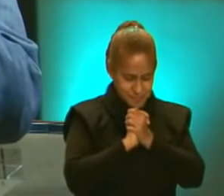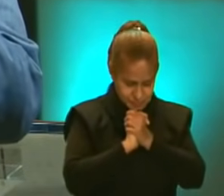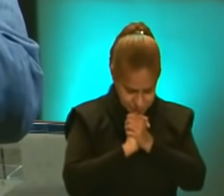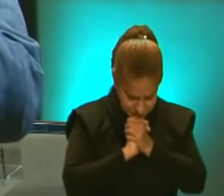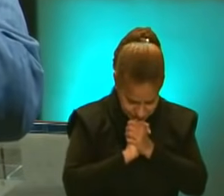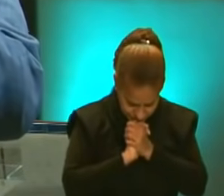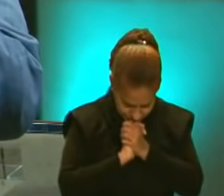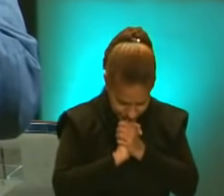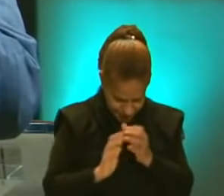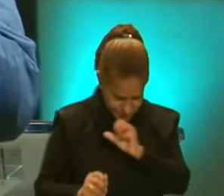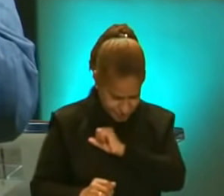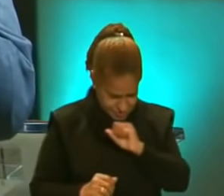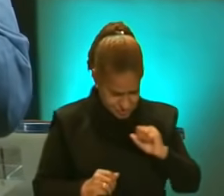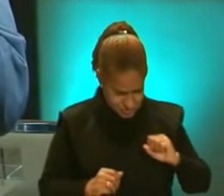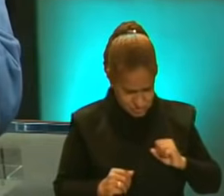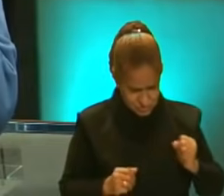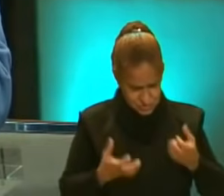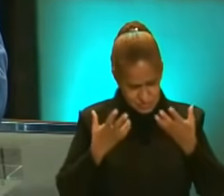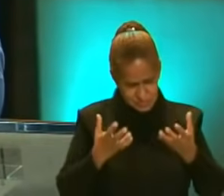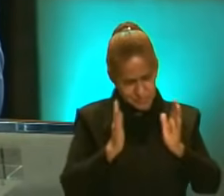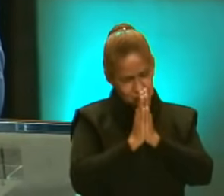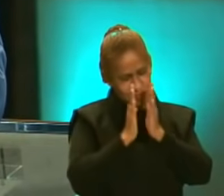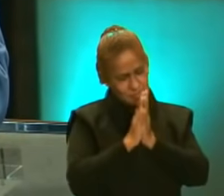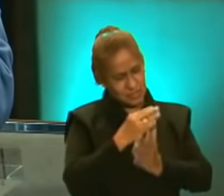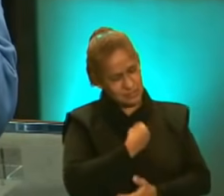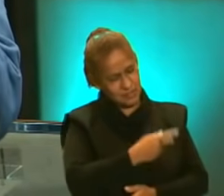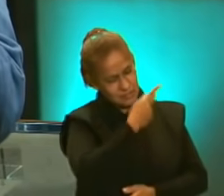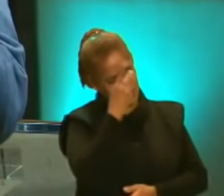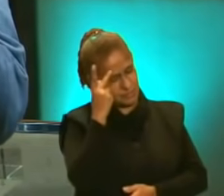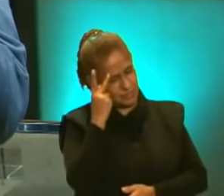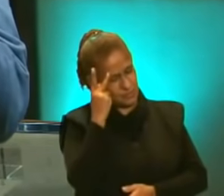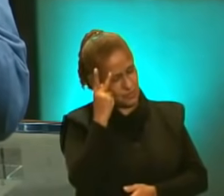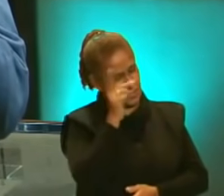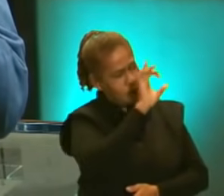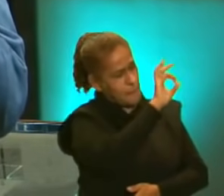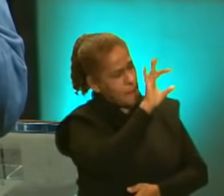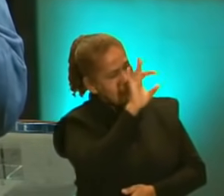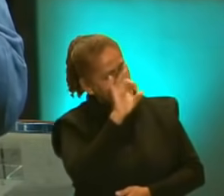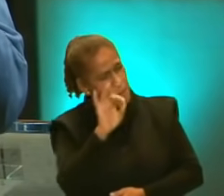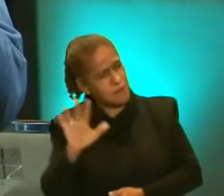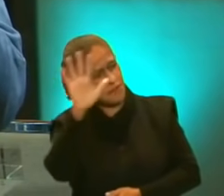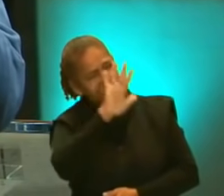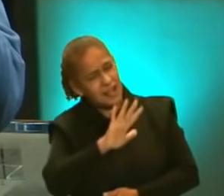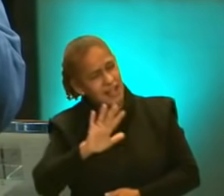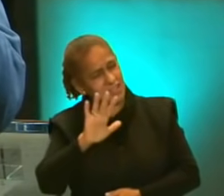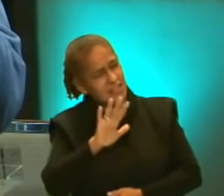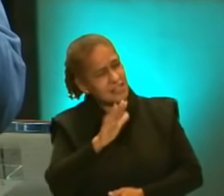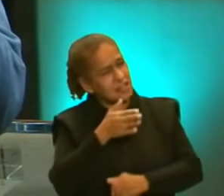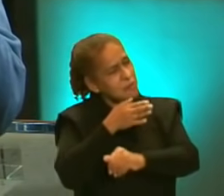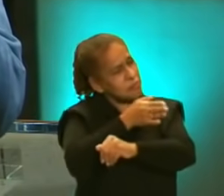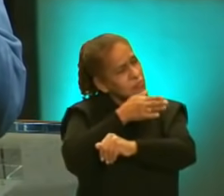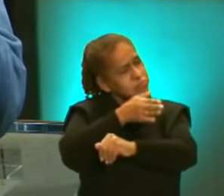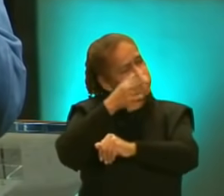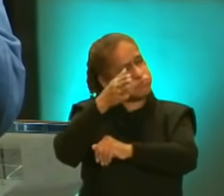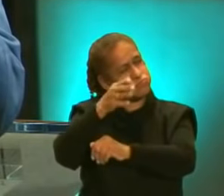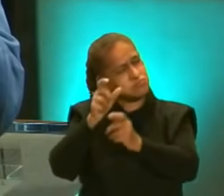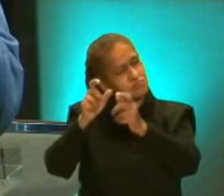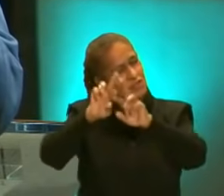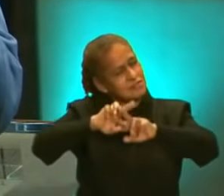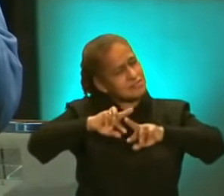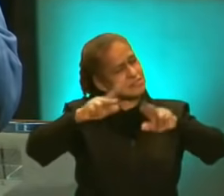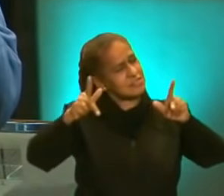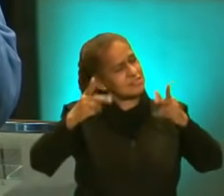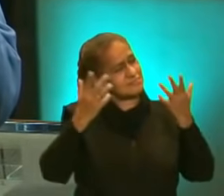por essas pessoas, aqui e em tantos lugares diferentes. Visita agora com o Teu Espírito